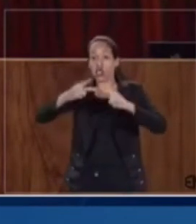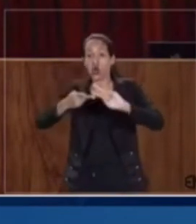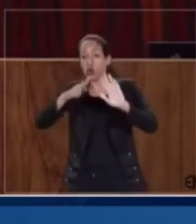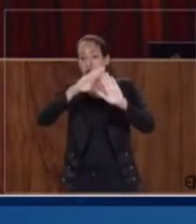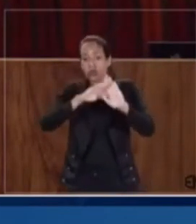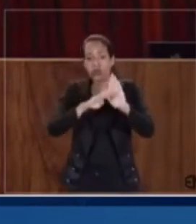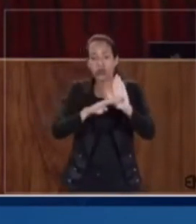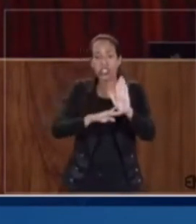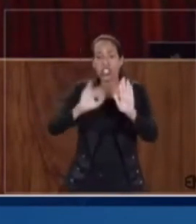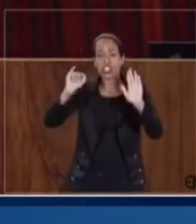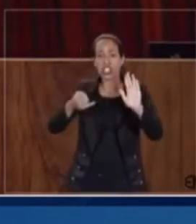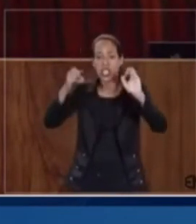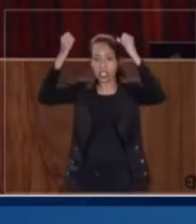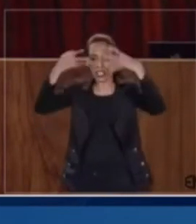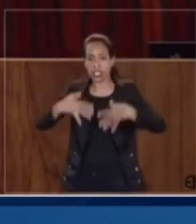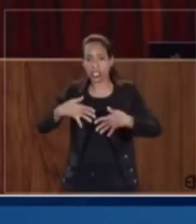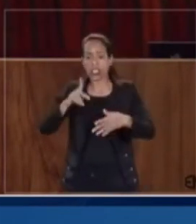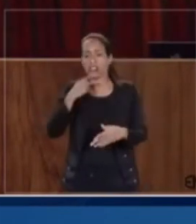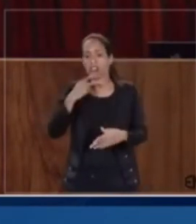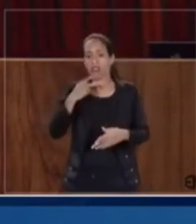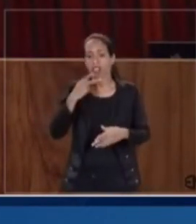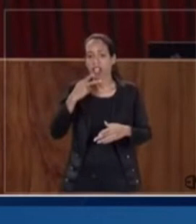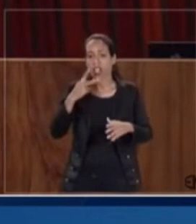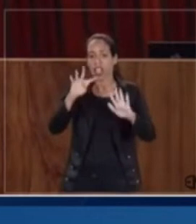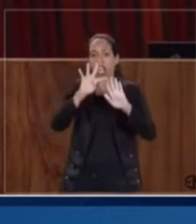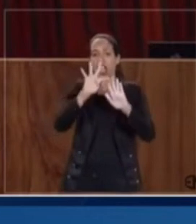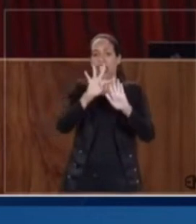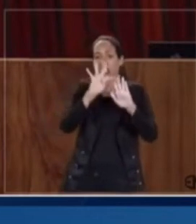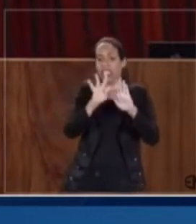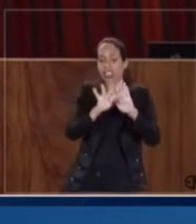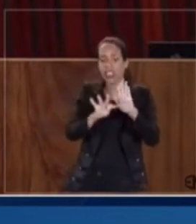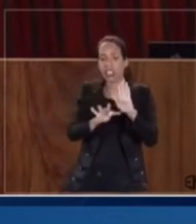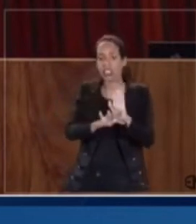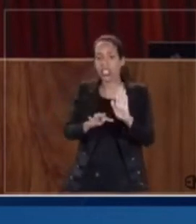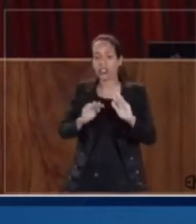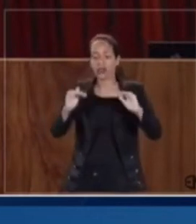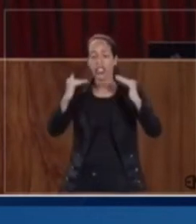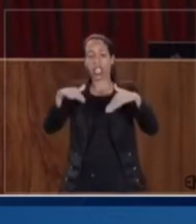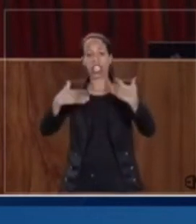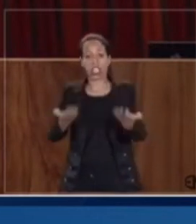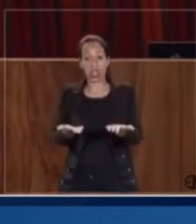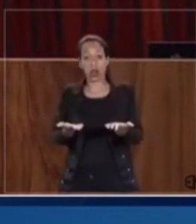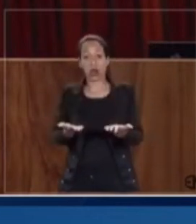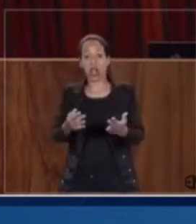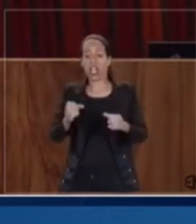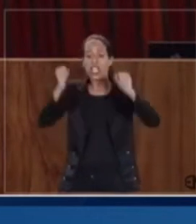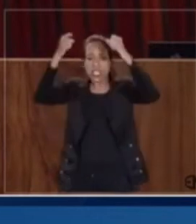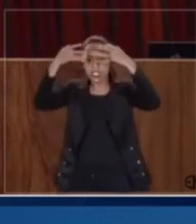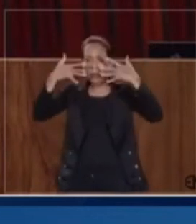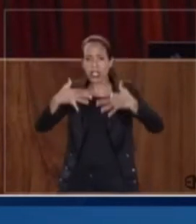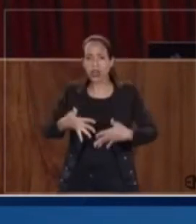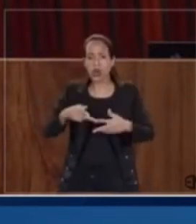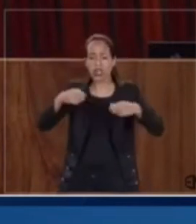possibilidade real de haver uma modificação nessa decisão é muito pequena. Porque nós